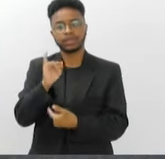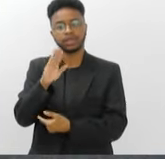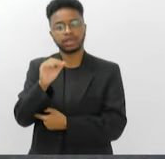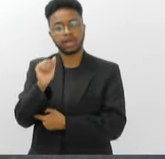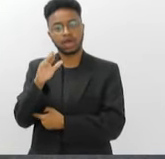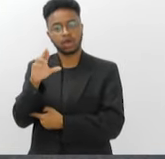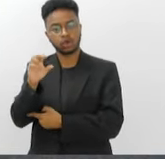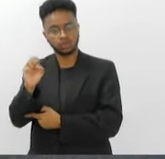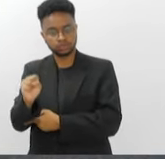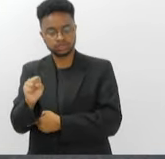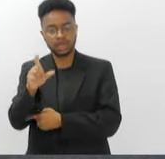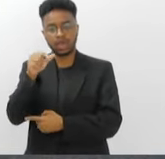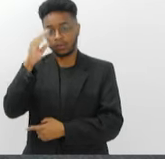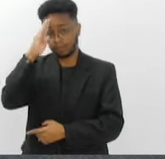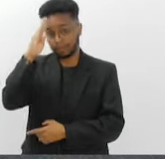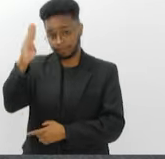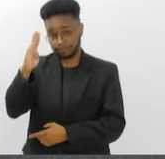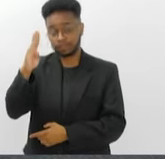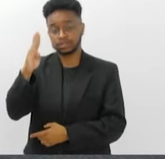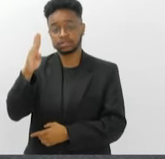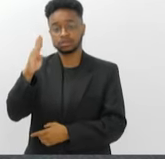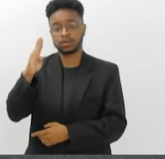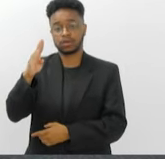álbum, inclusive passando